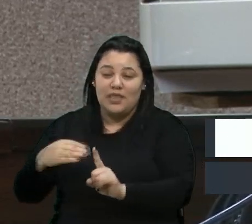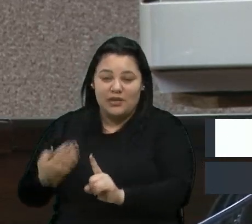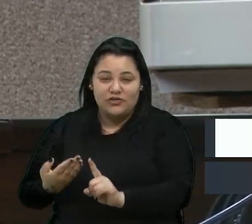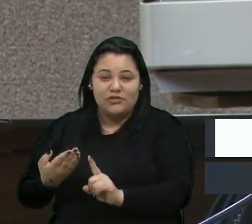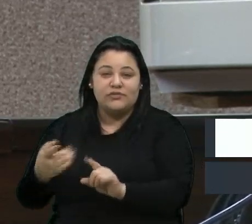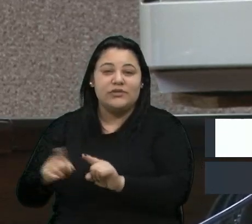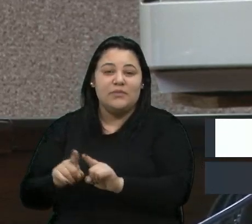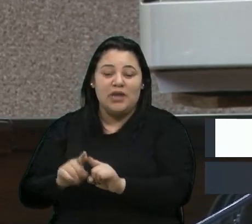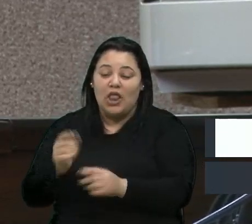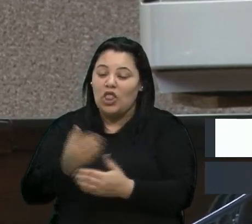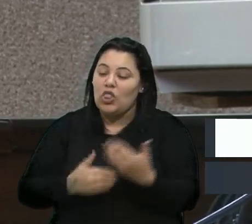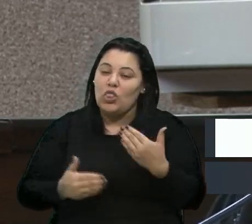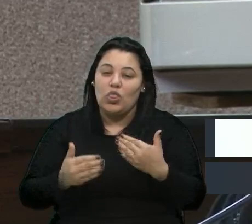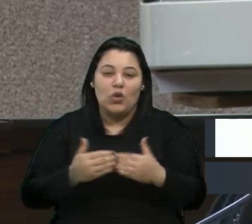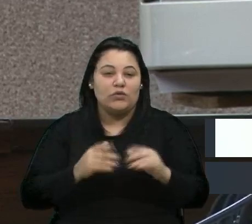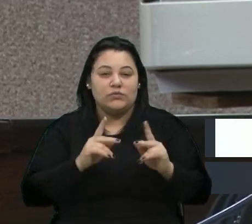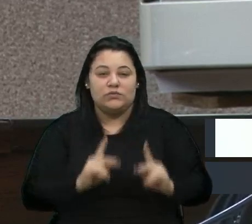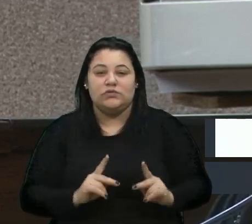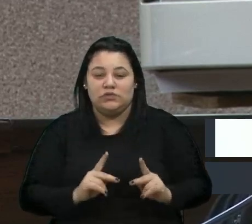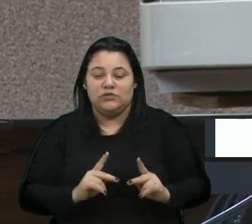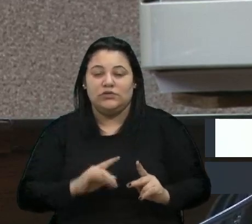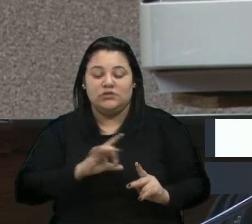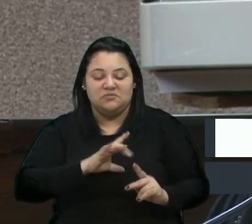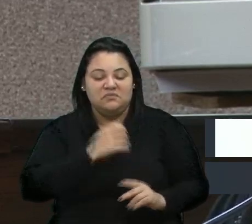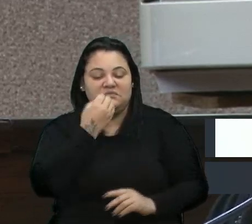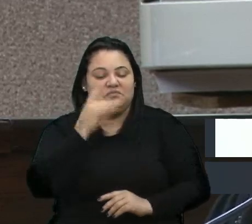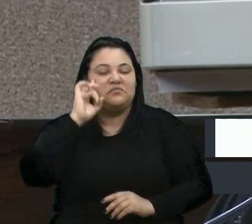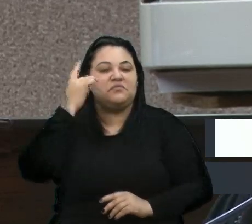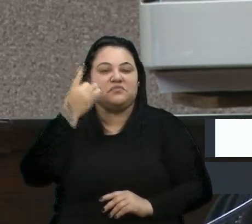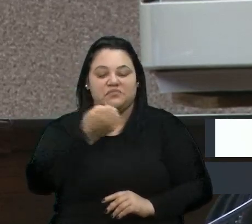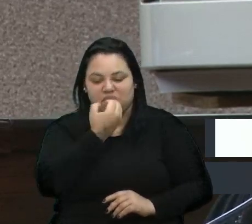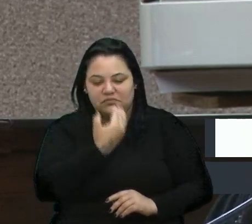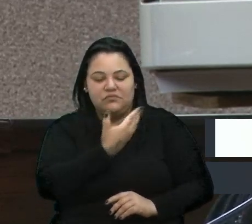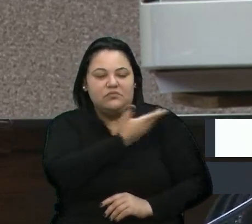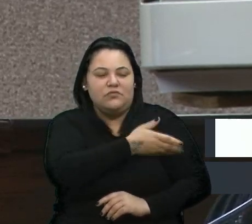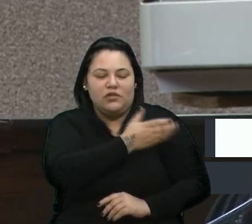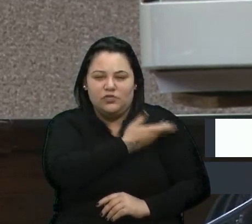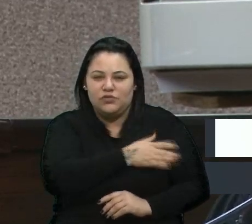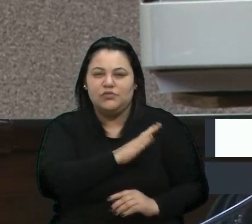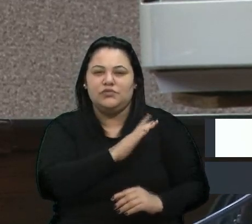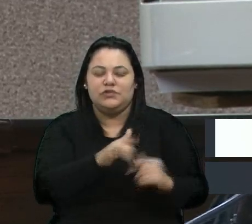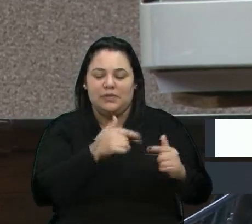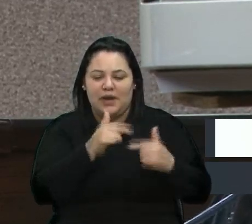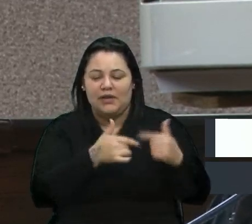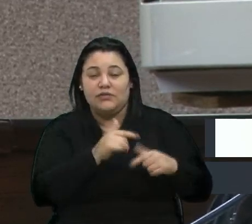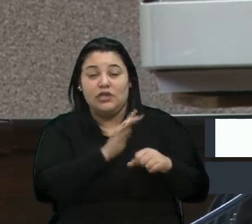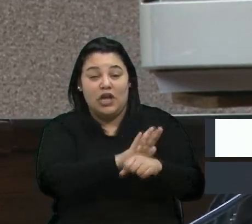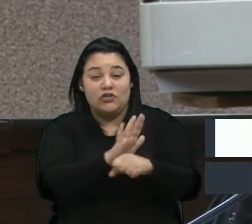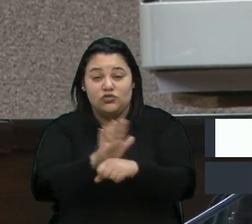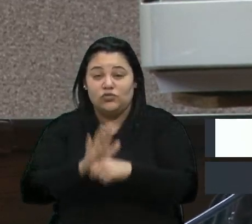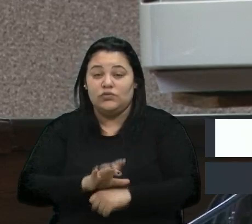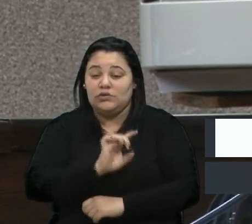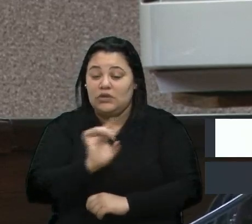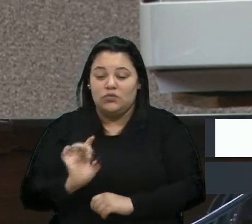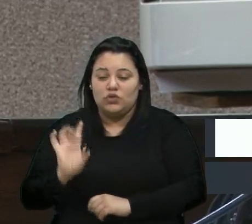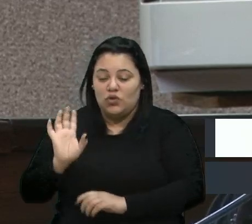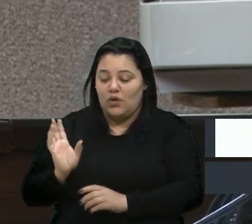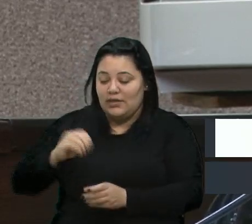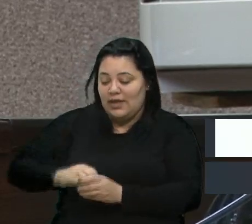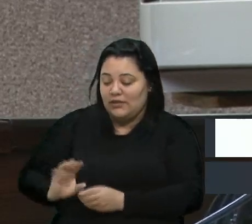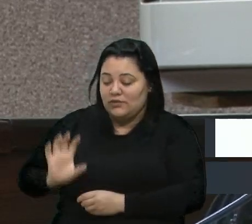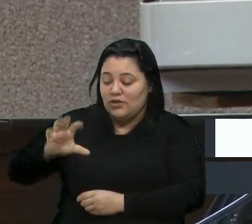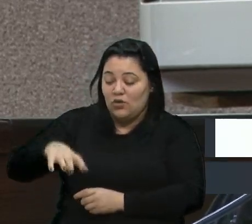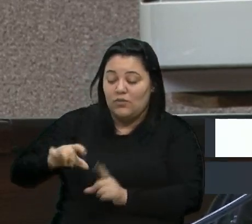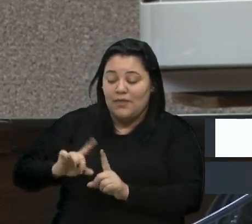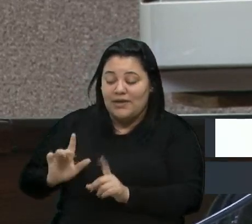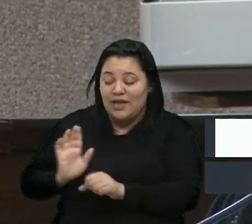todos aqueles que têm boas ideias, boas práticas, e auxiliam não só no seu setor, mas acabam auxiliando